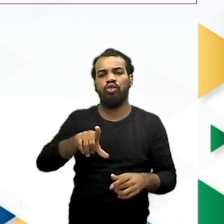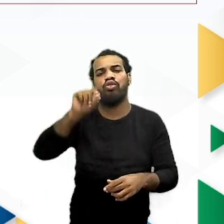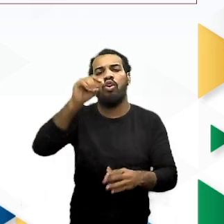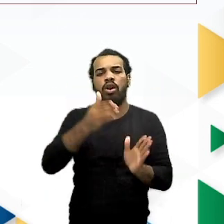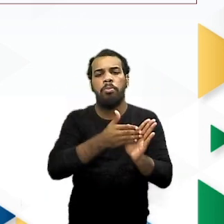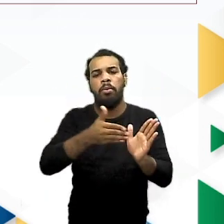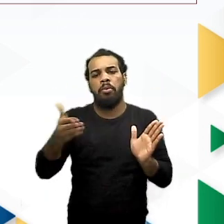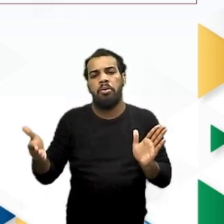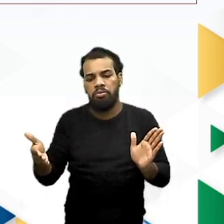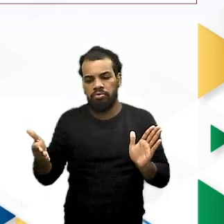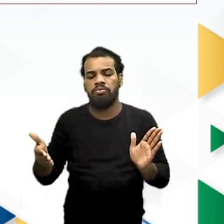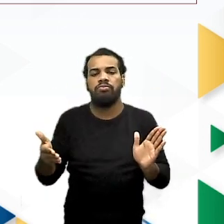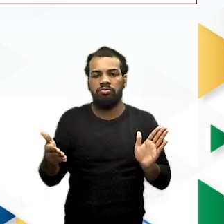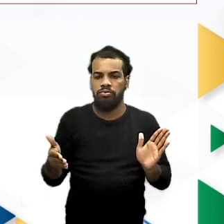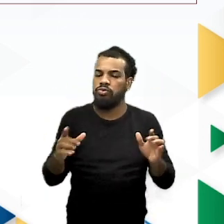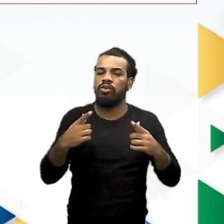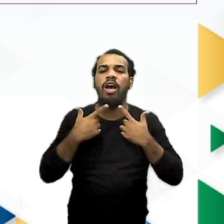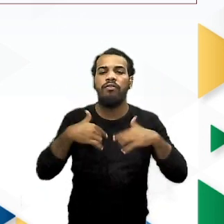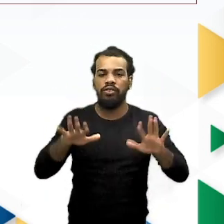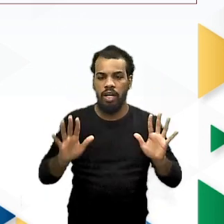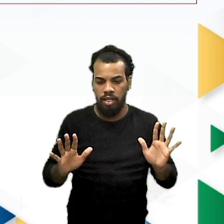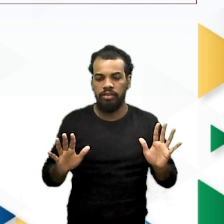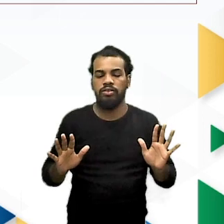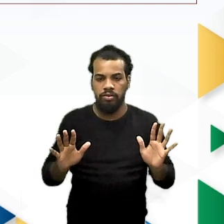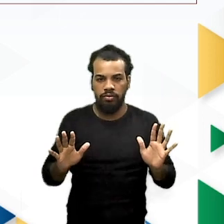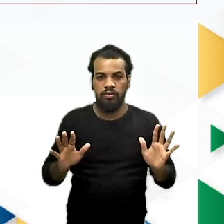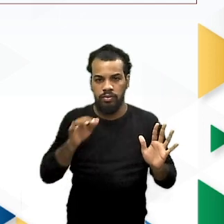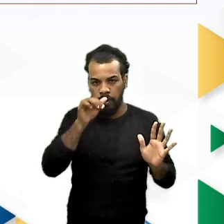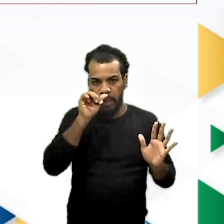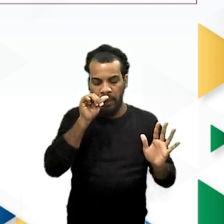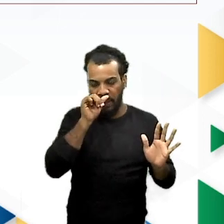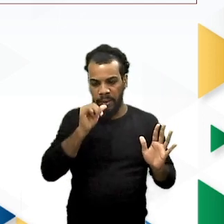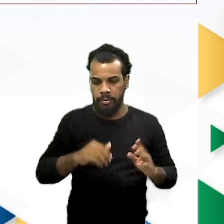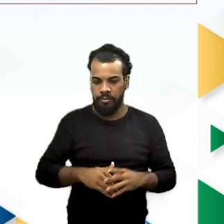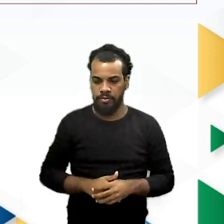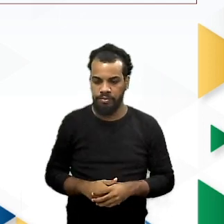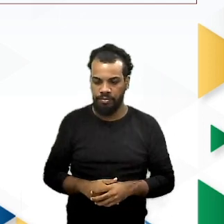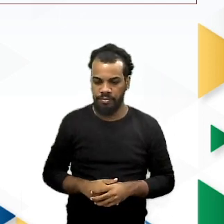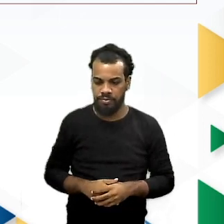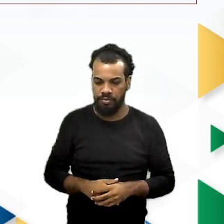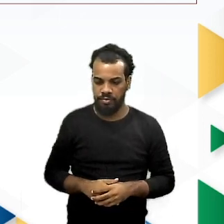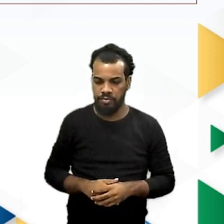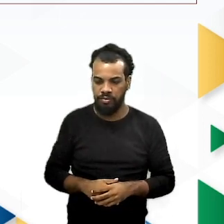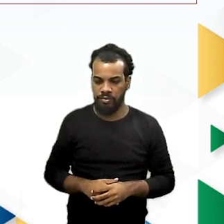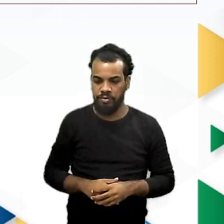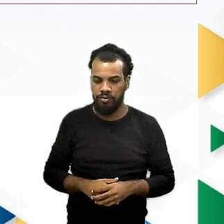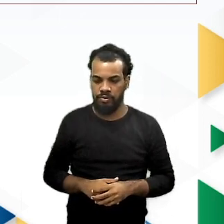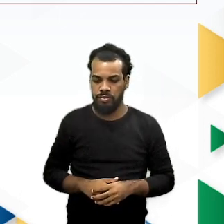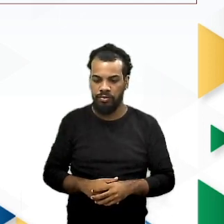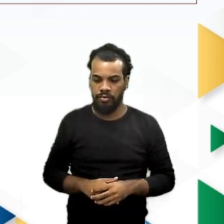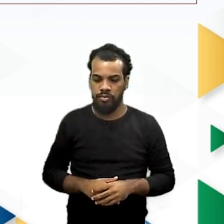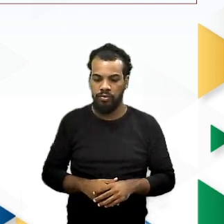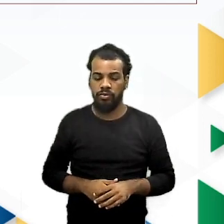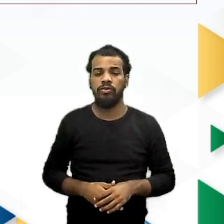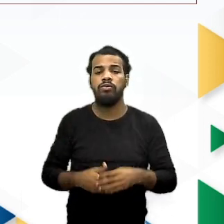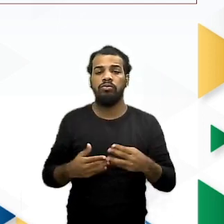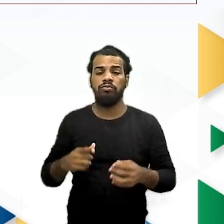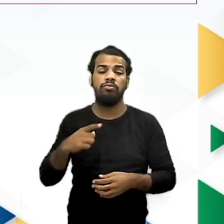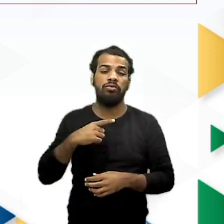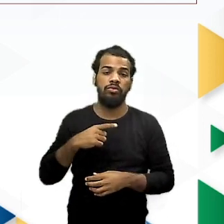vale menos 1, fica à vontade. Mas a gente vai chegar a sequência de 1 para 5. Quando n vale 1, nós vamos